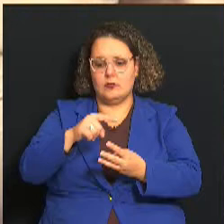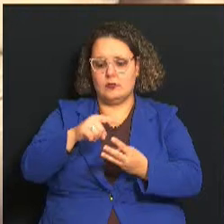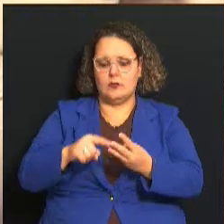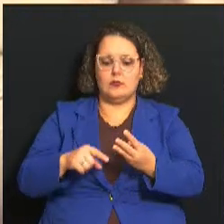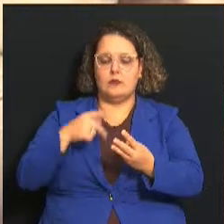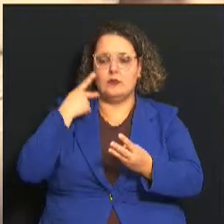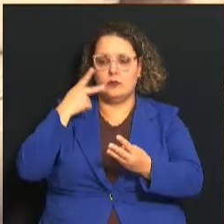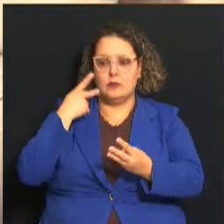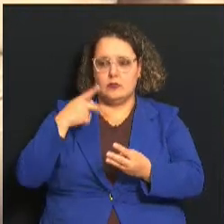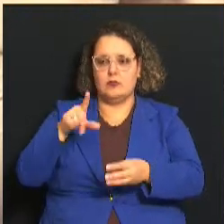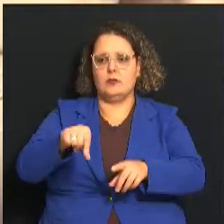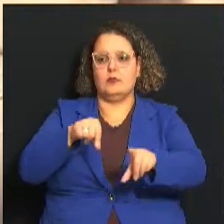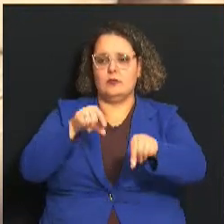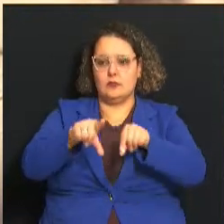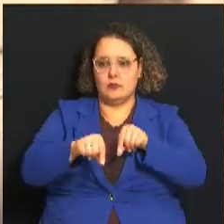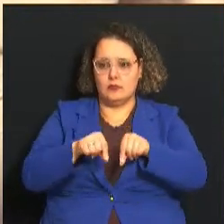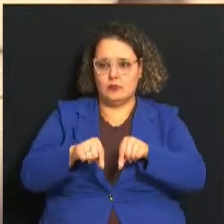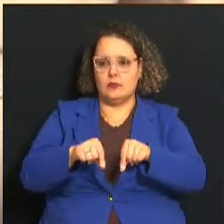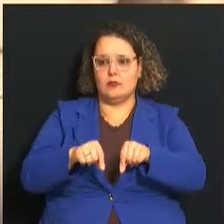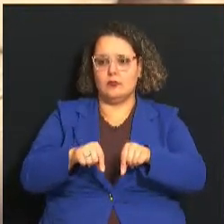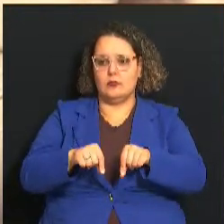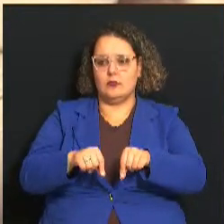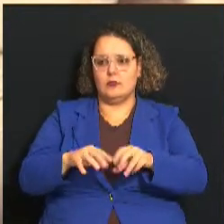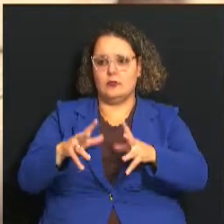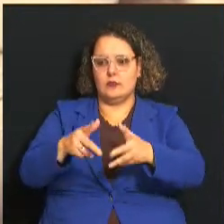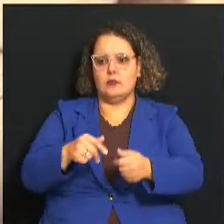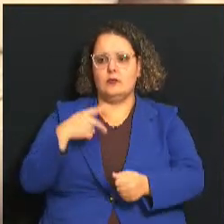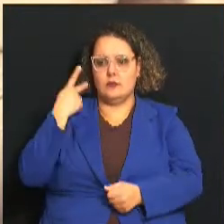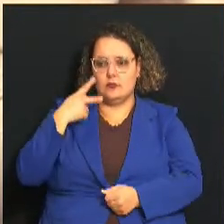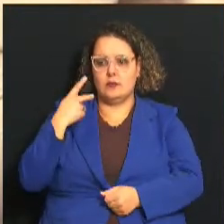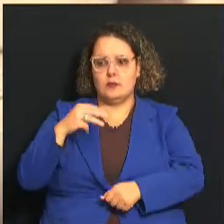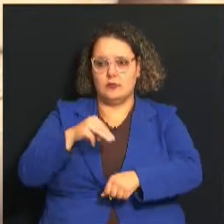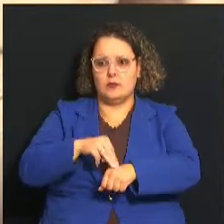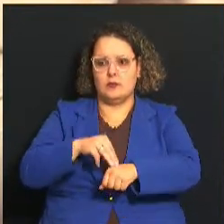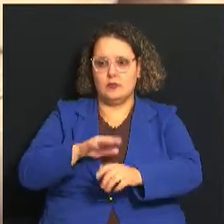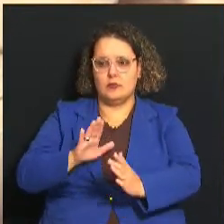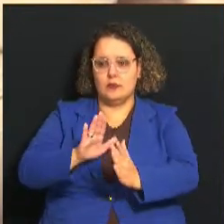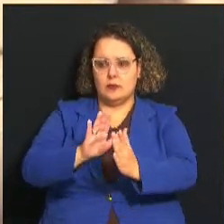vereadores escolhidos pelos seus pares que integrem a frente.